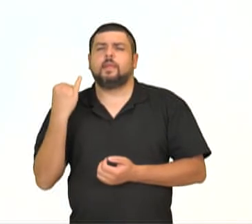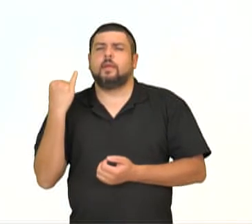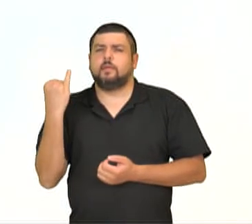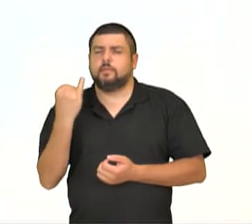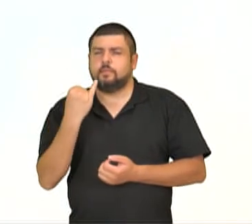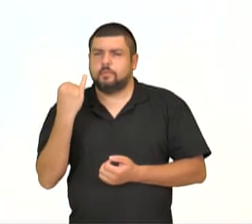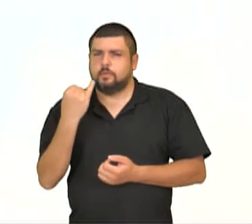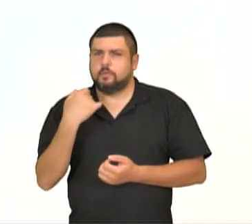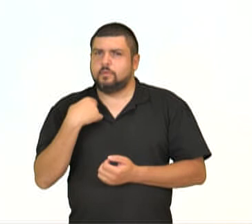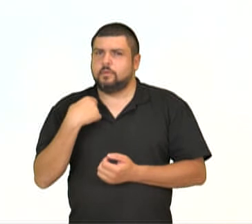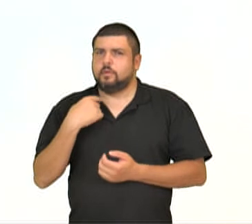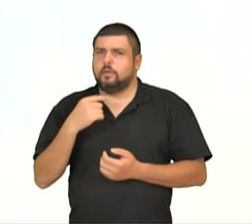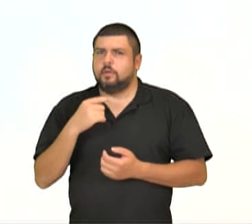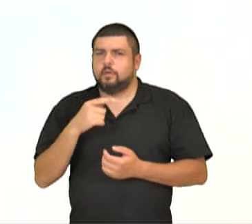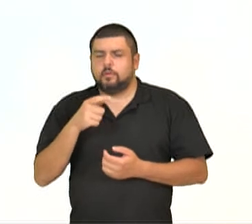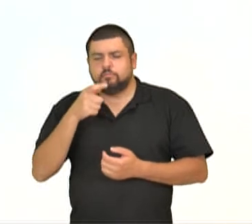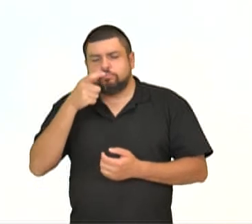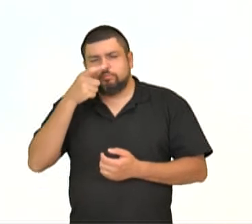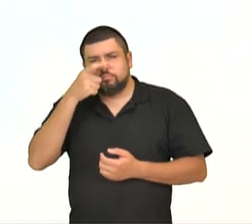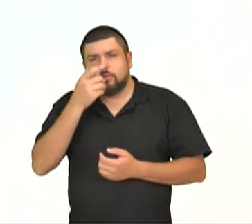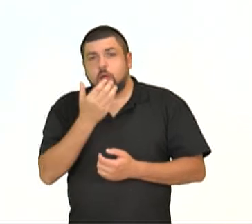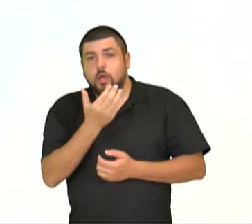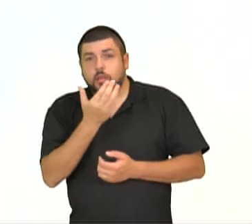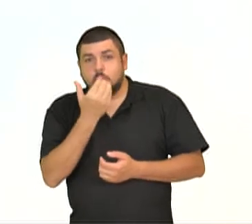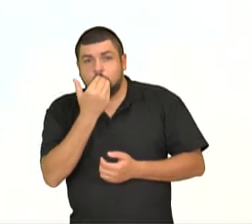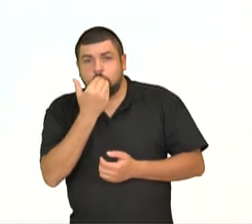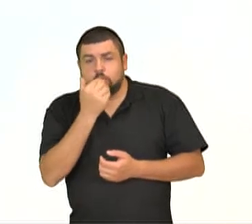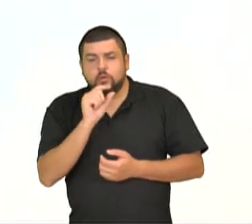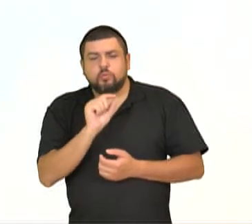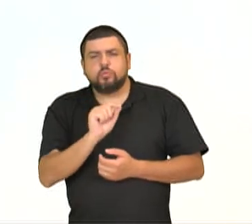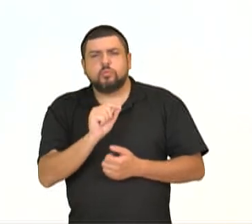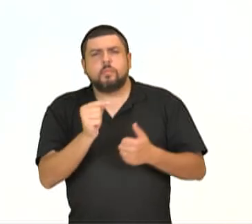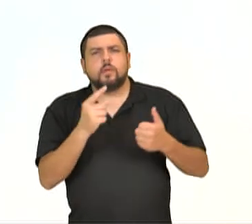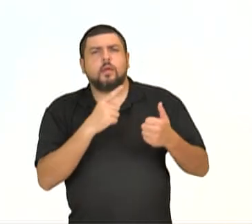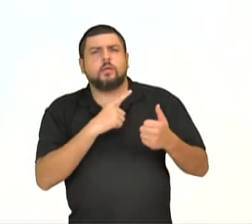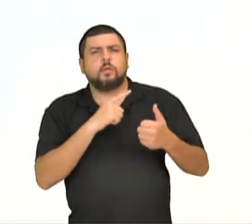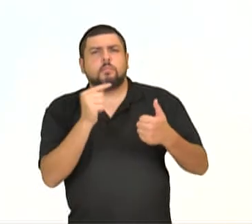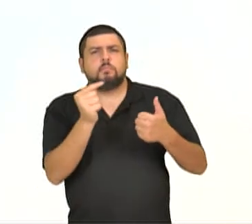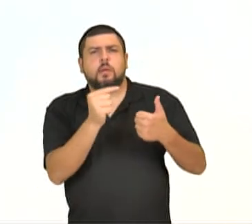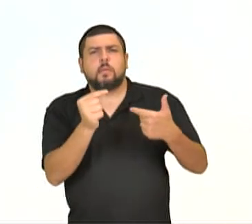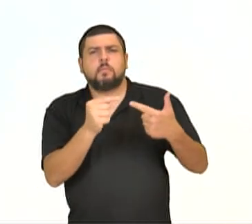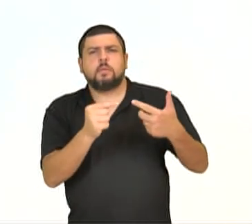a alimentação como um fator que vai além do que ela nos proporciona em questão de